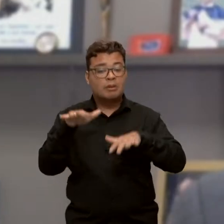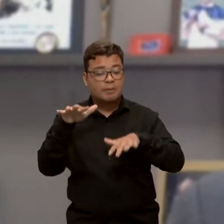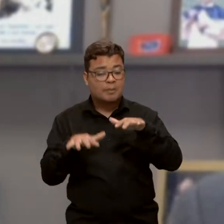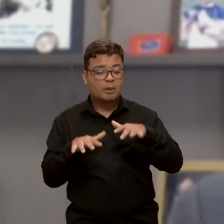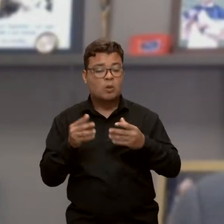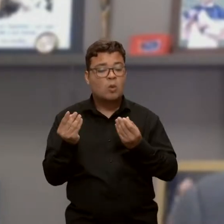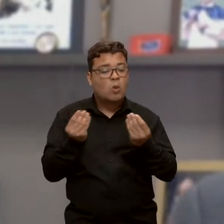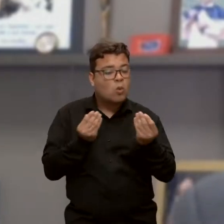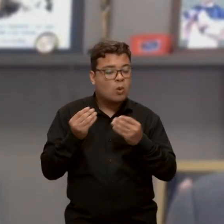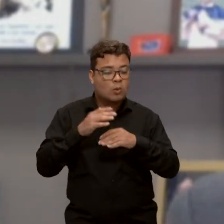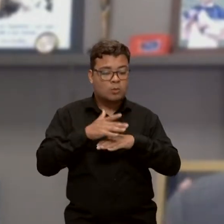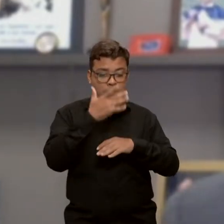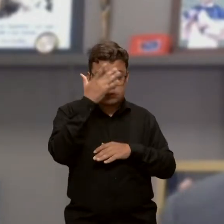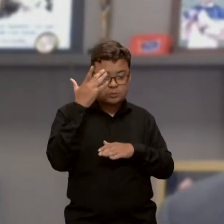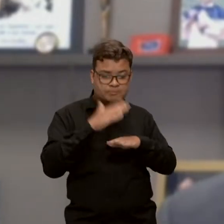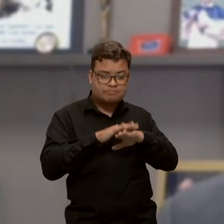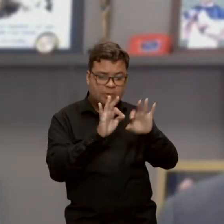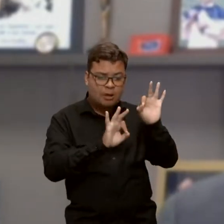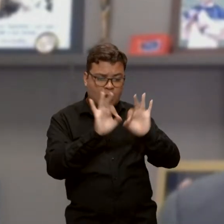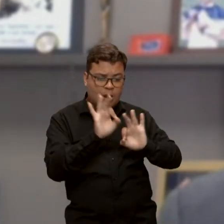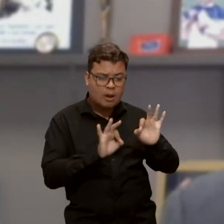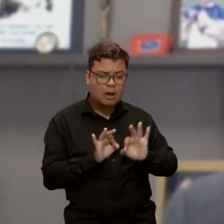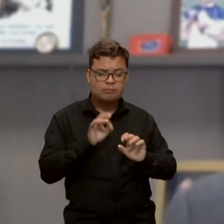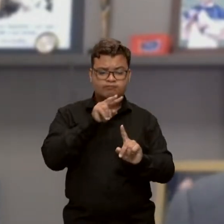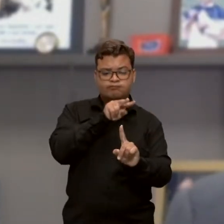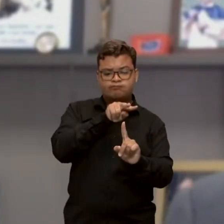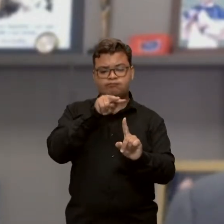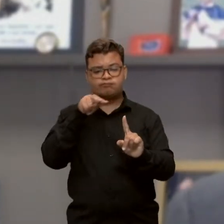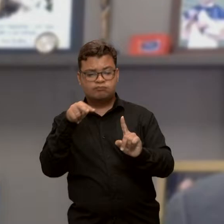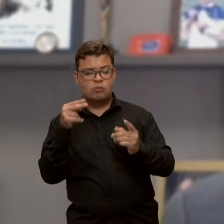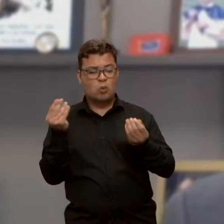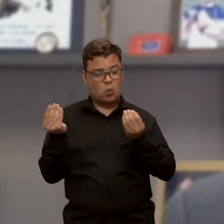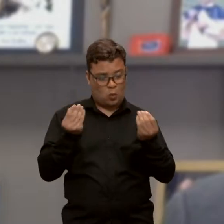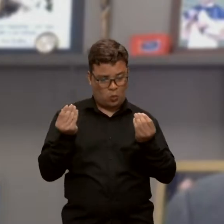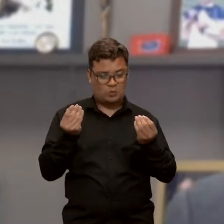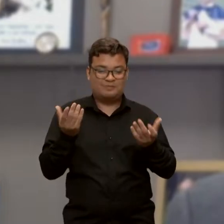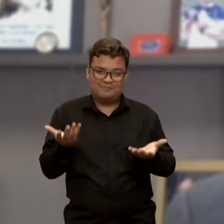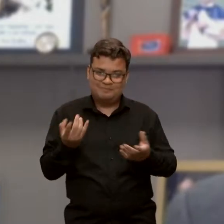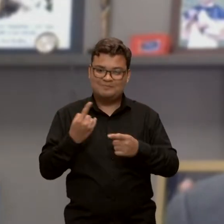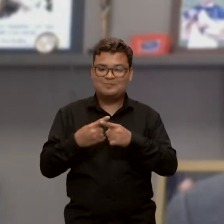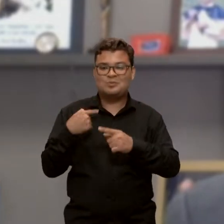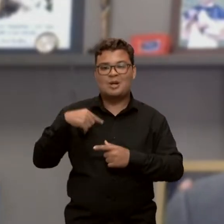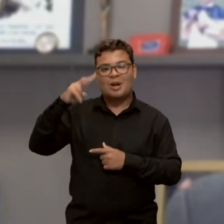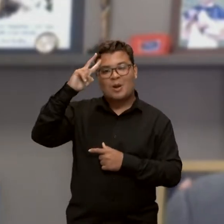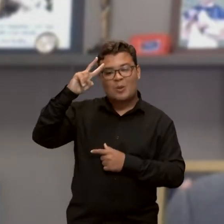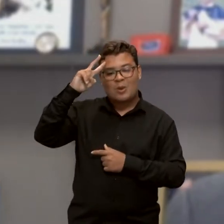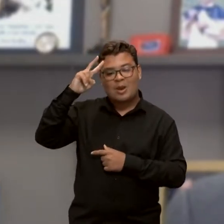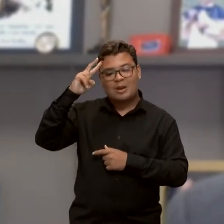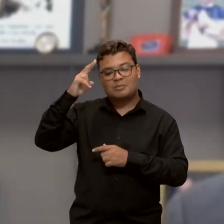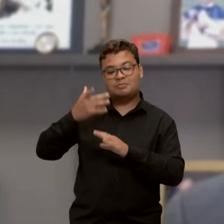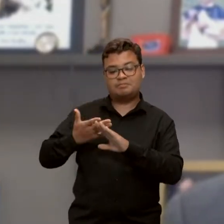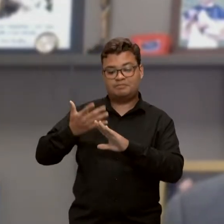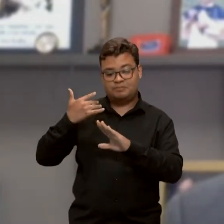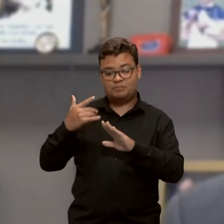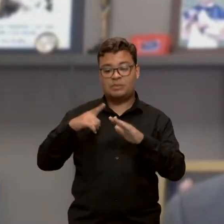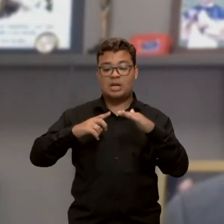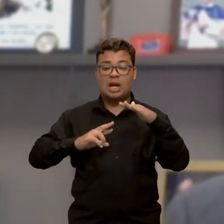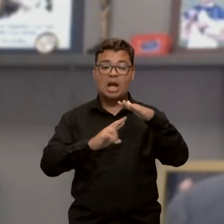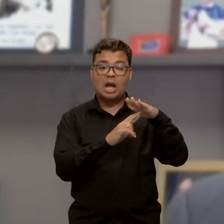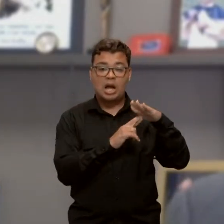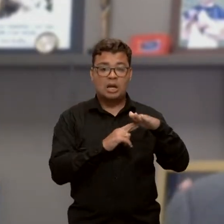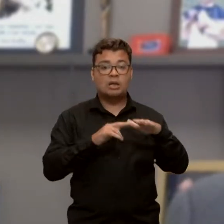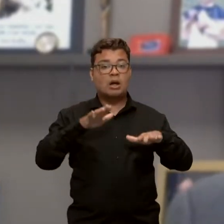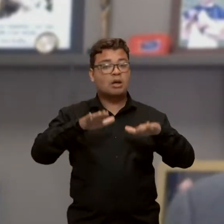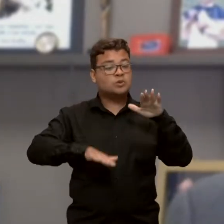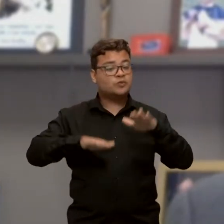como quem elaborou o ranking está olhando, né? Eu lembro bem que alguns rankings não conseguem